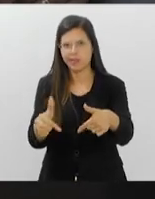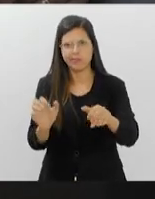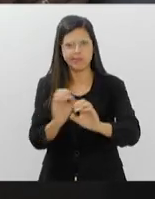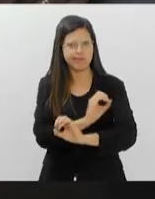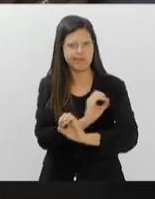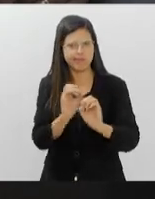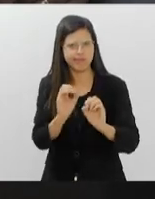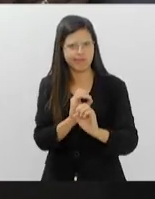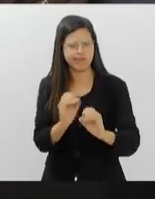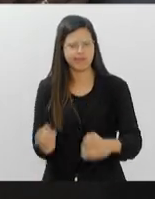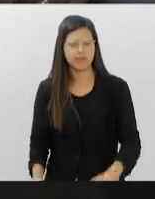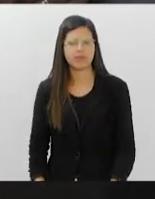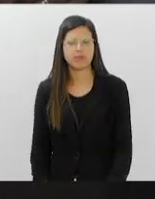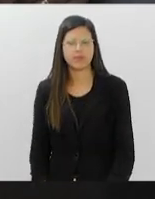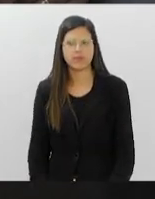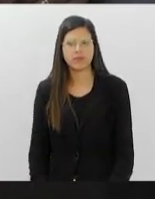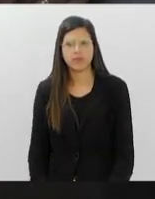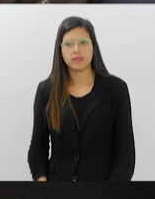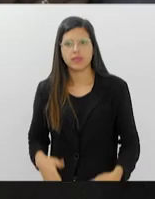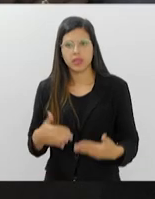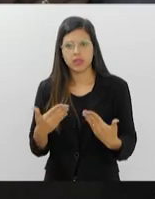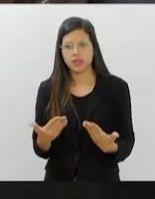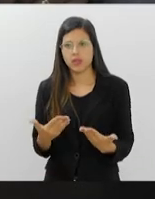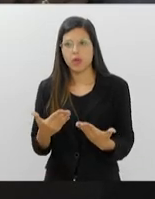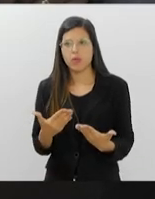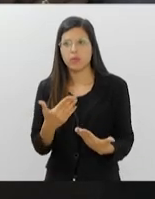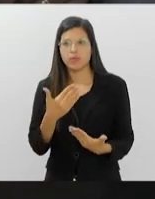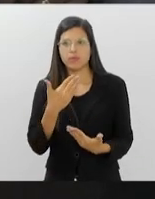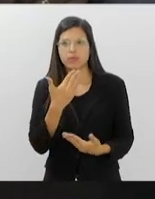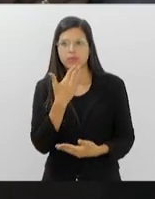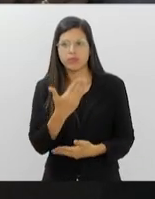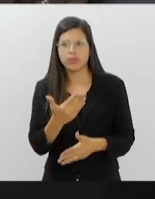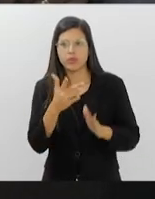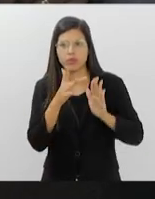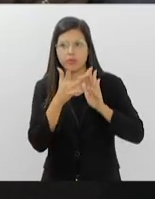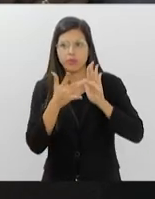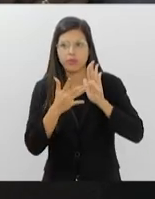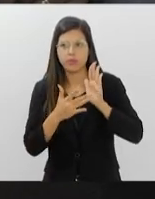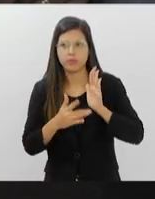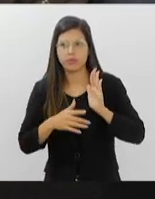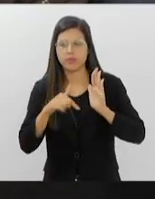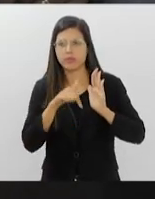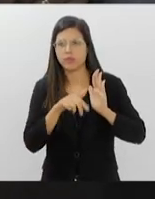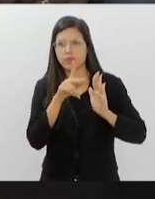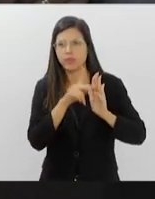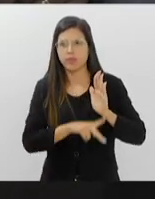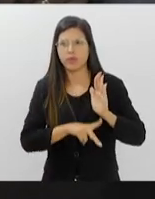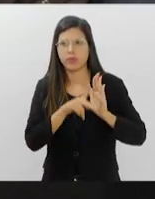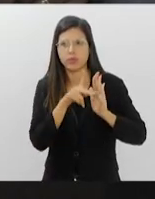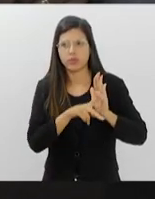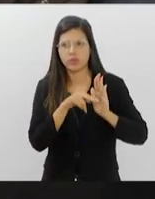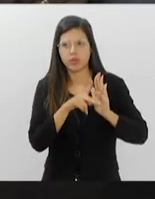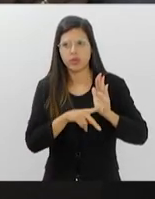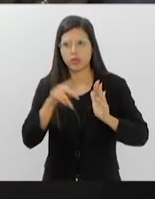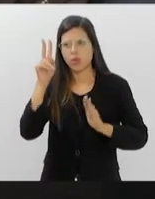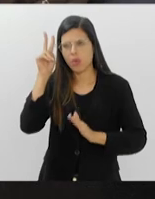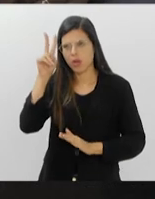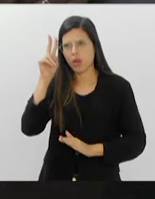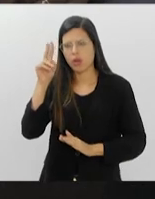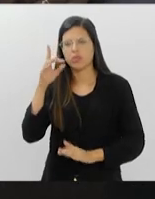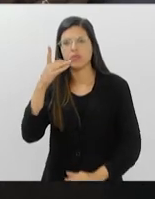nada. Então, eu entrei com um pedido de pauta desse projeto. Me lembro que o